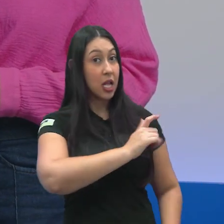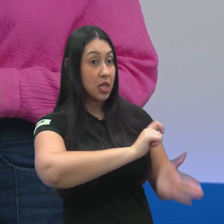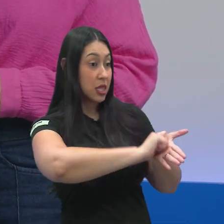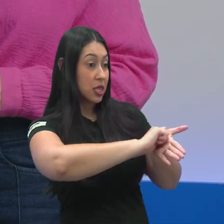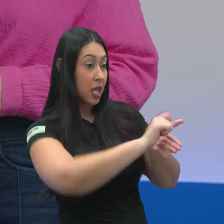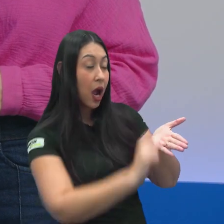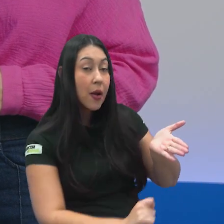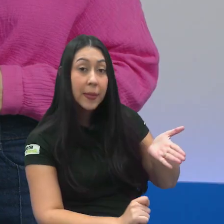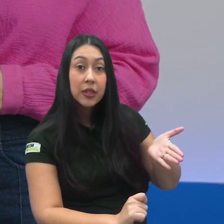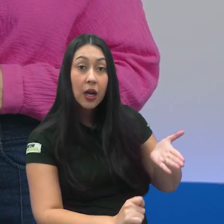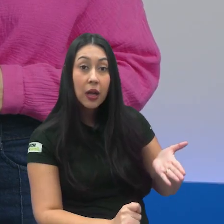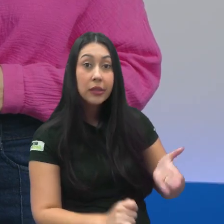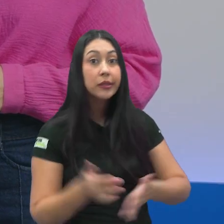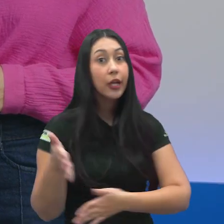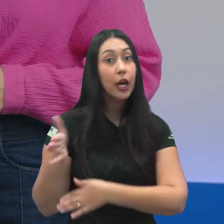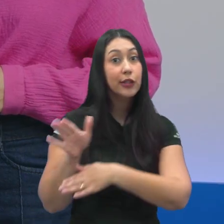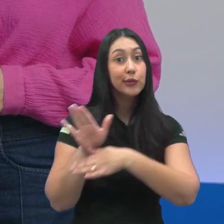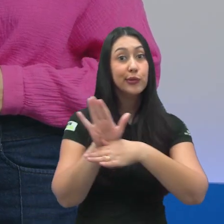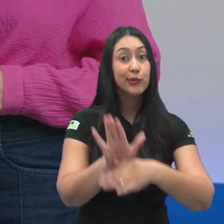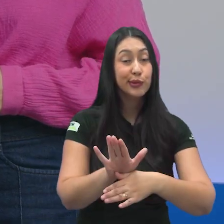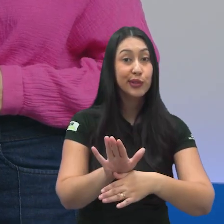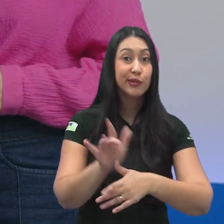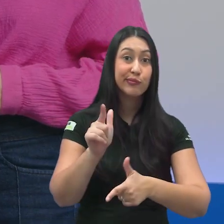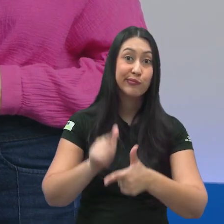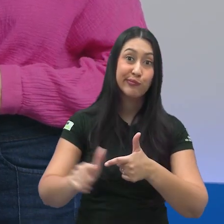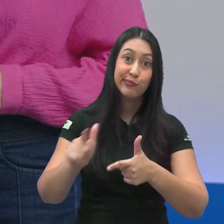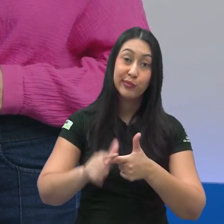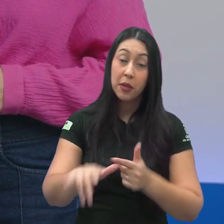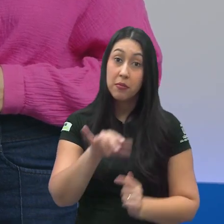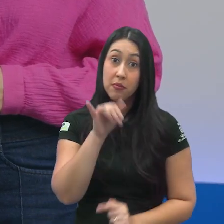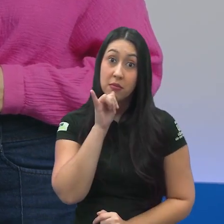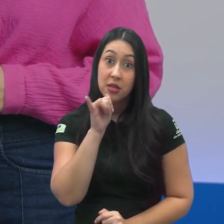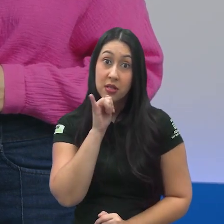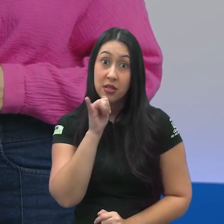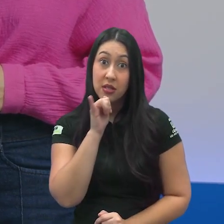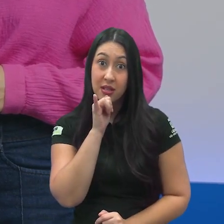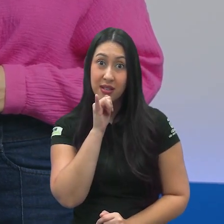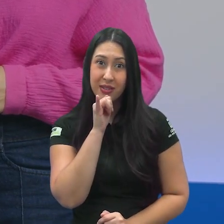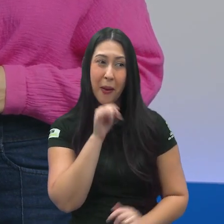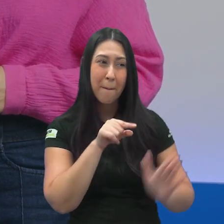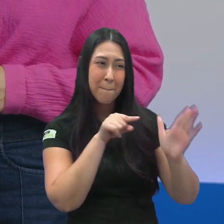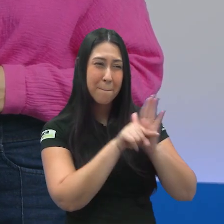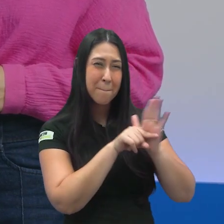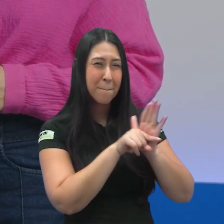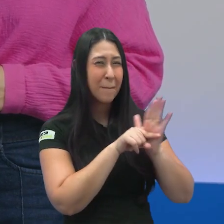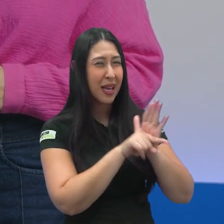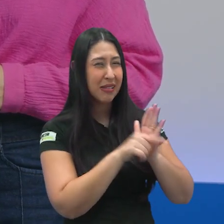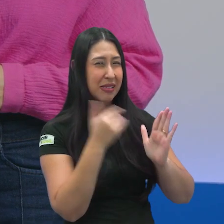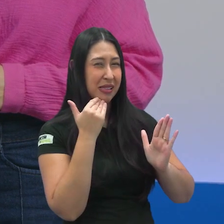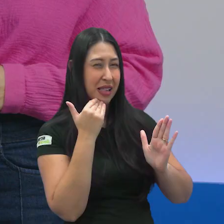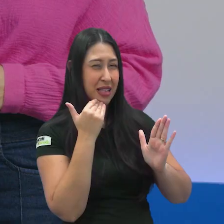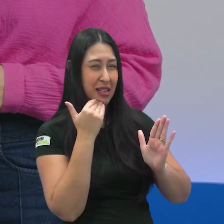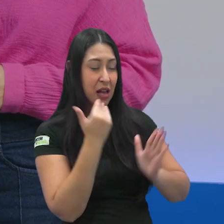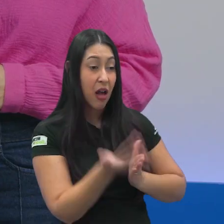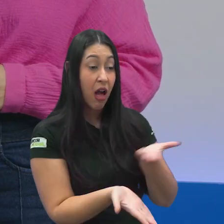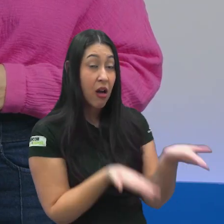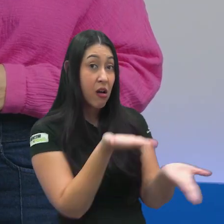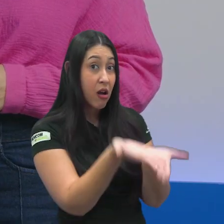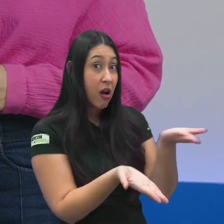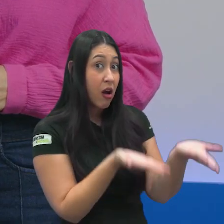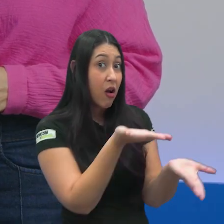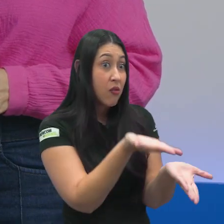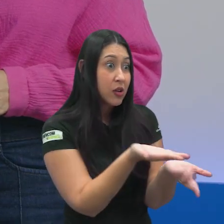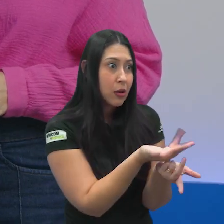discriminação algorítmica e contribui para problemas como, por exemplo, resultados tendenciosos,